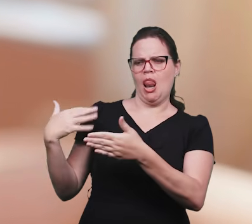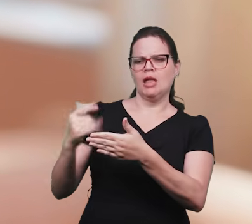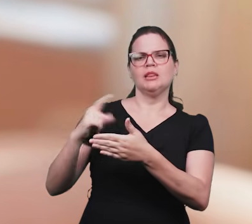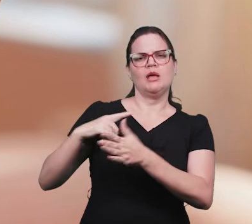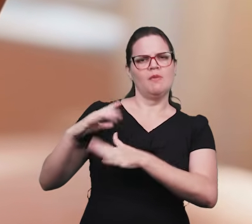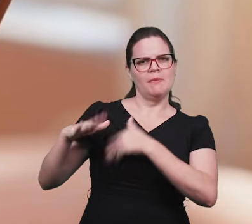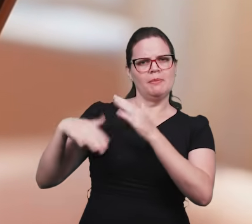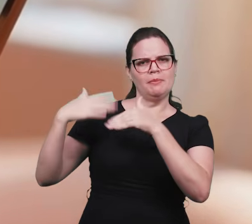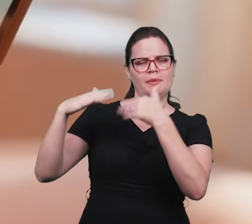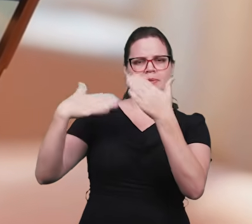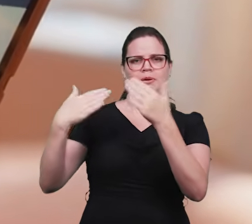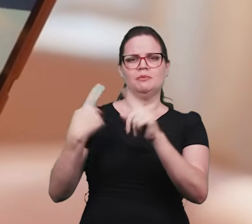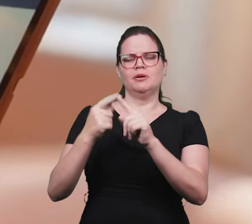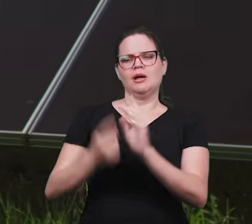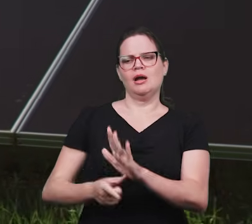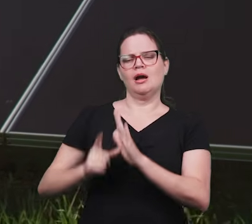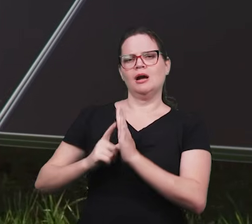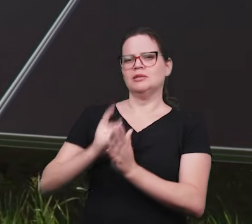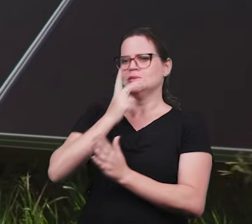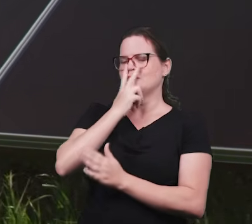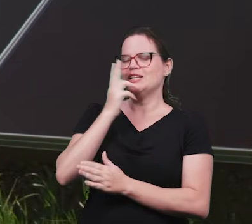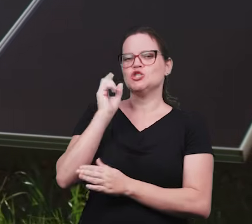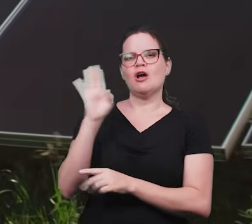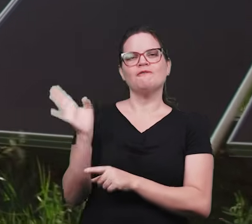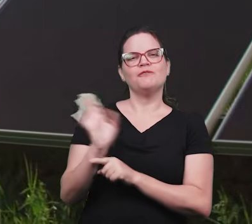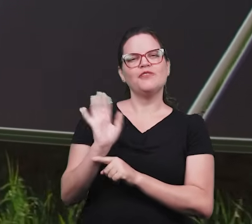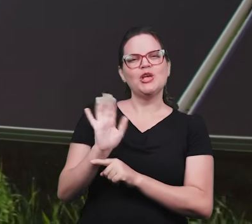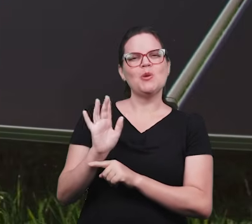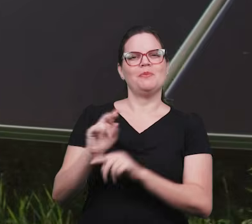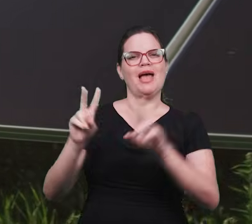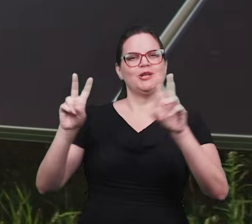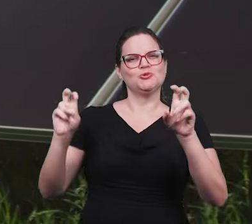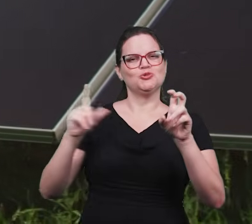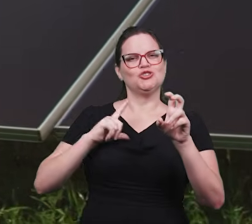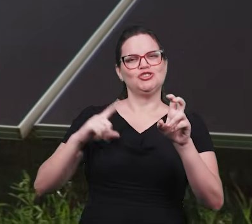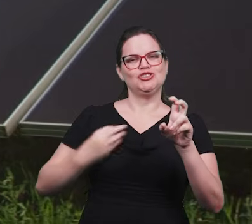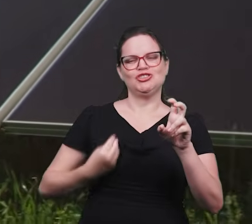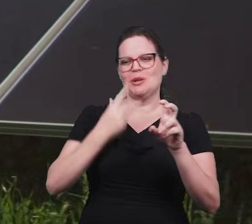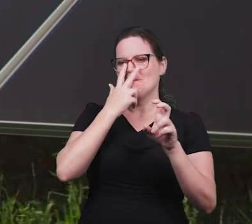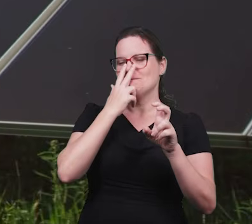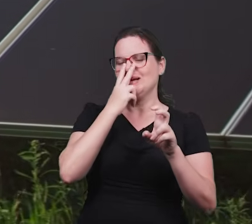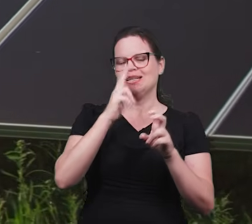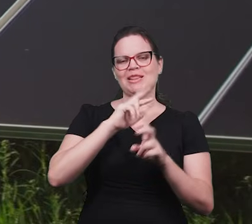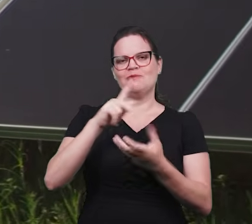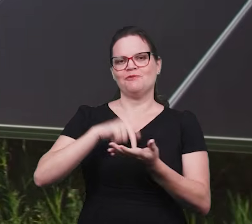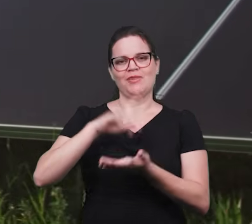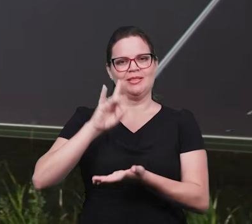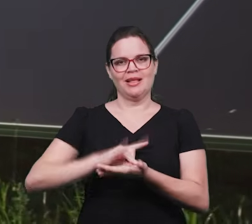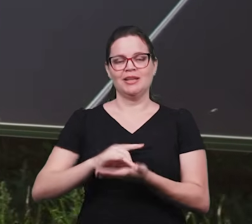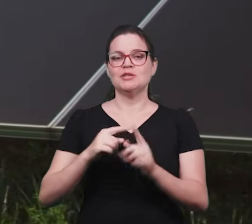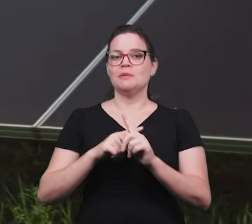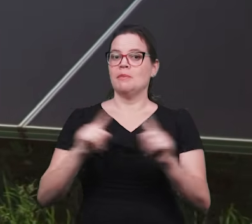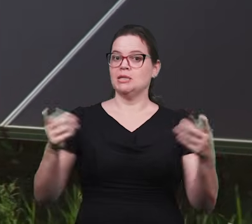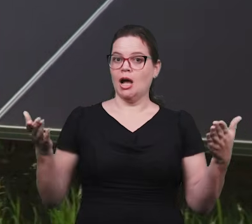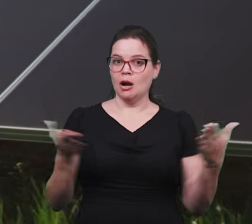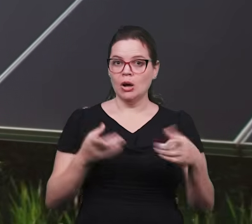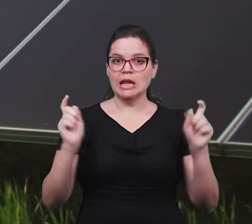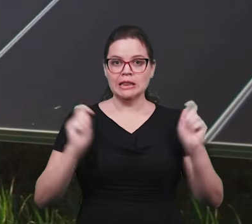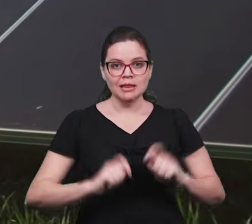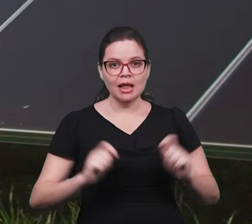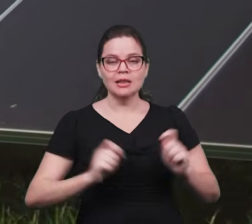Que antes pareciam ficção científica e agora eles estão presentes no dia a dia,